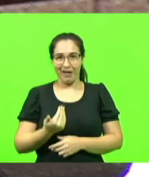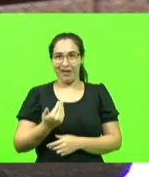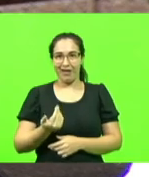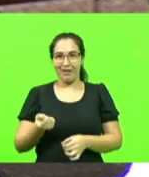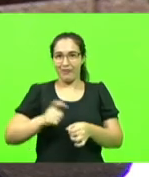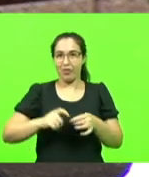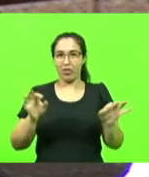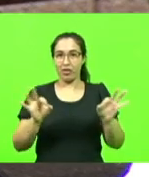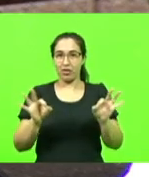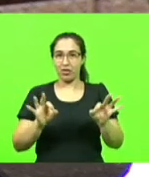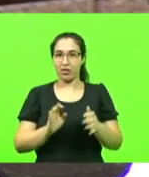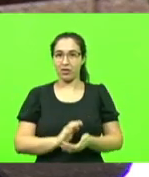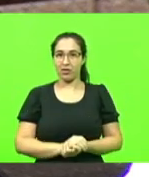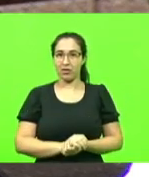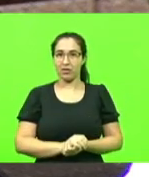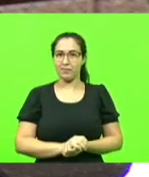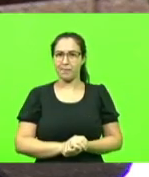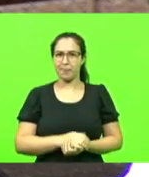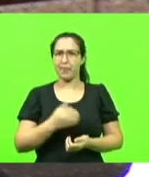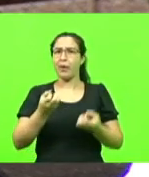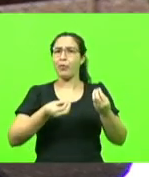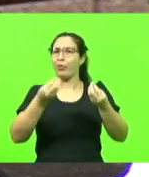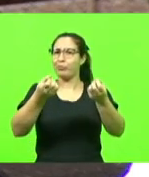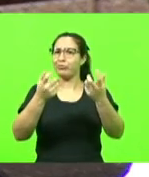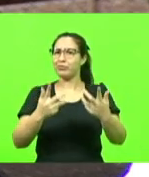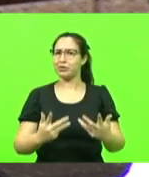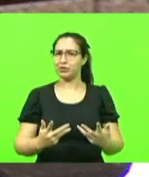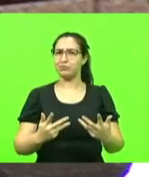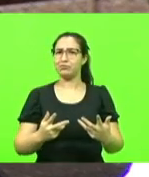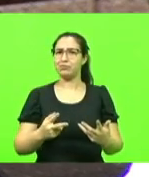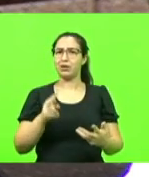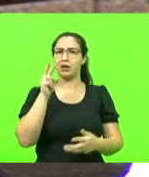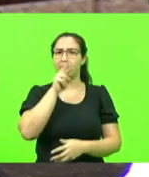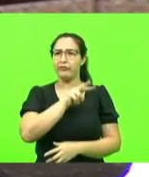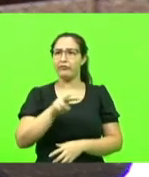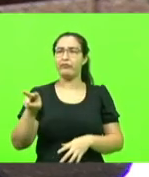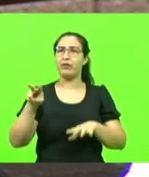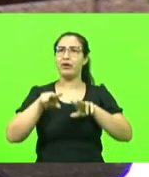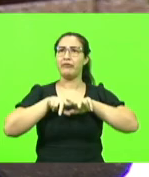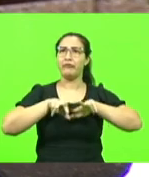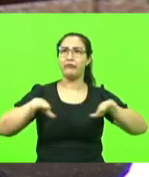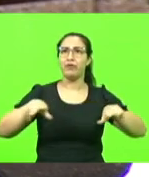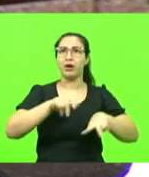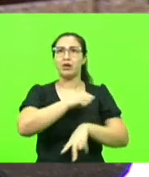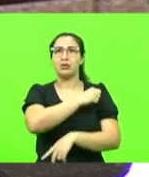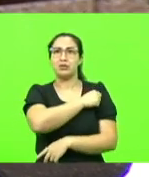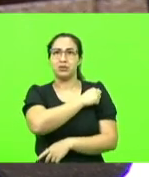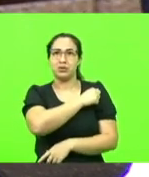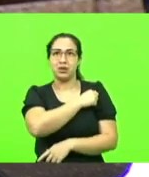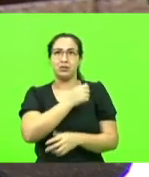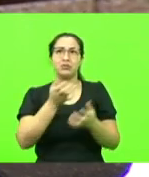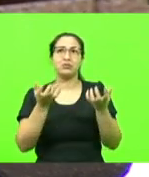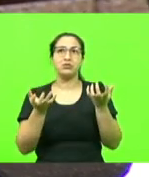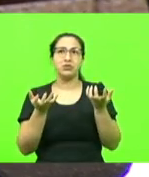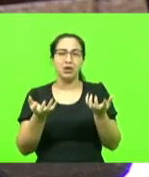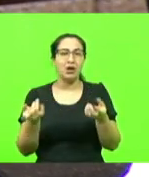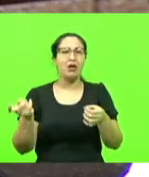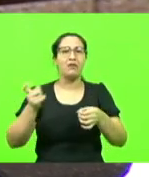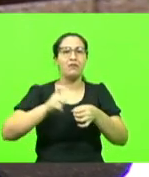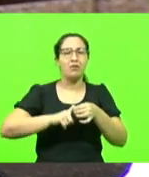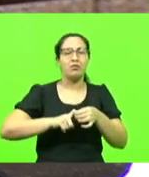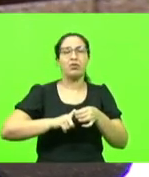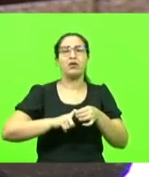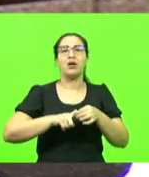retornado ainda? Como ele se justifica ao olhar para dezenas de alunos que querem voltar e estão privados